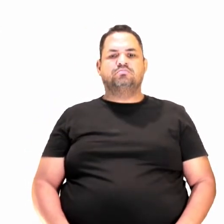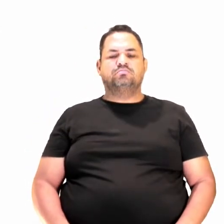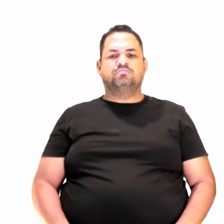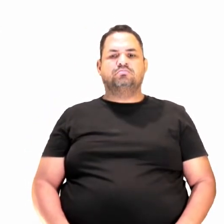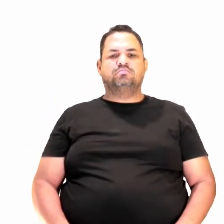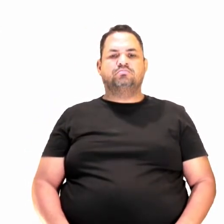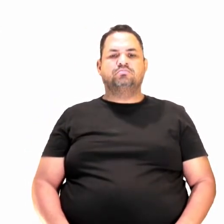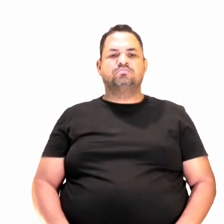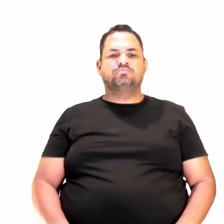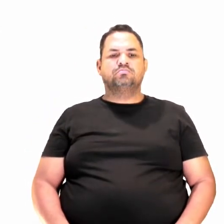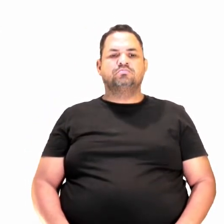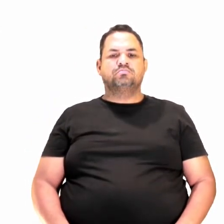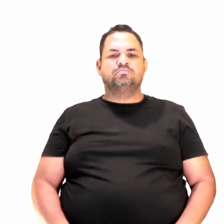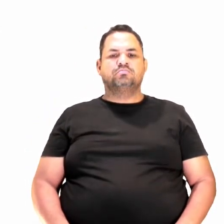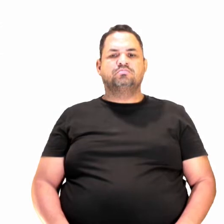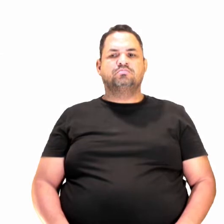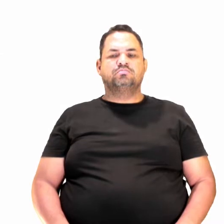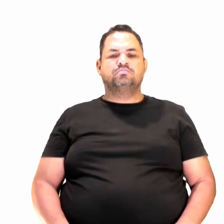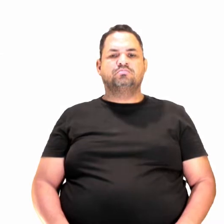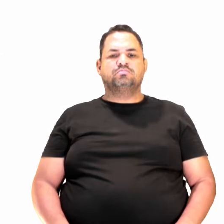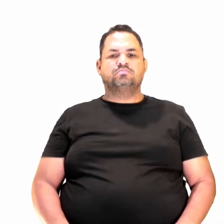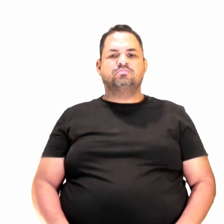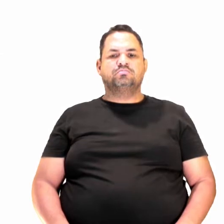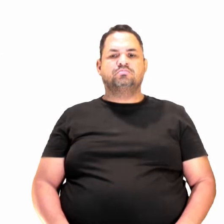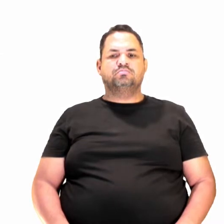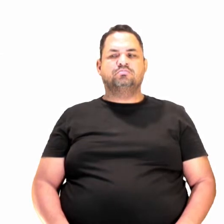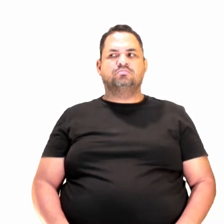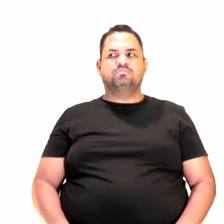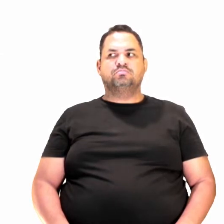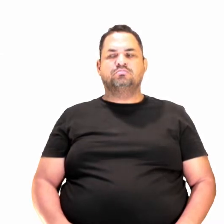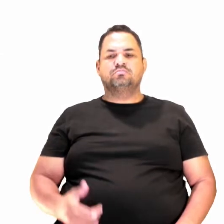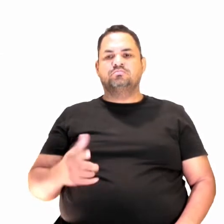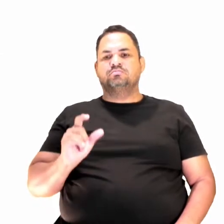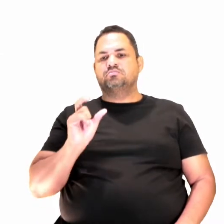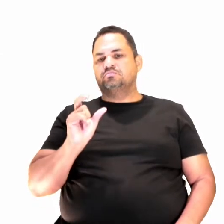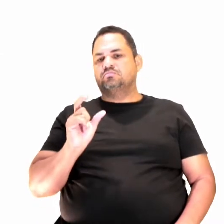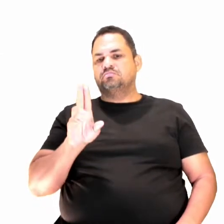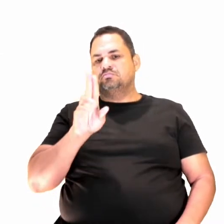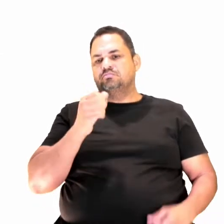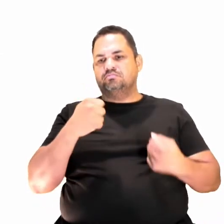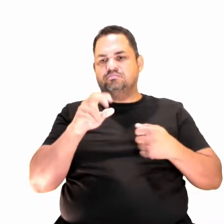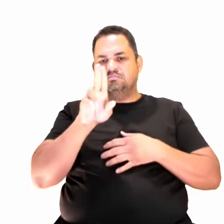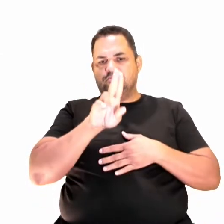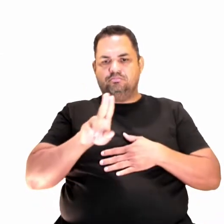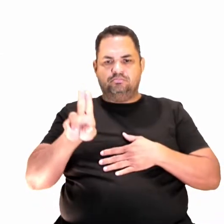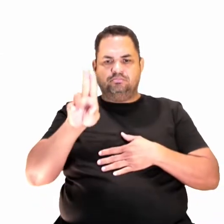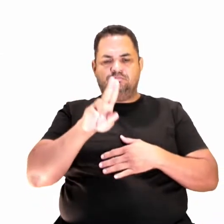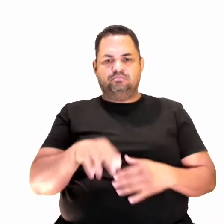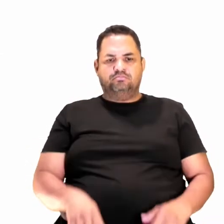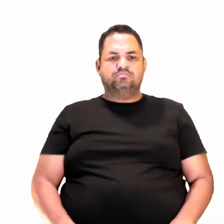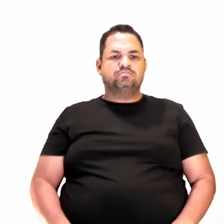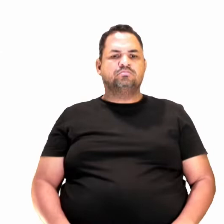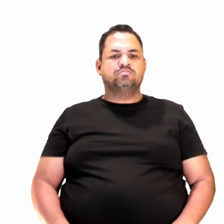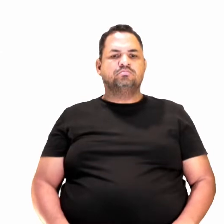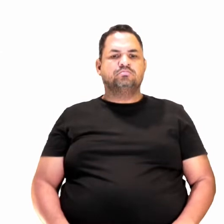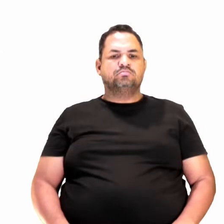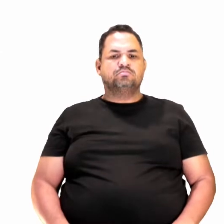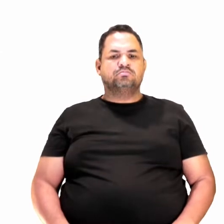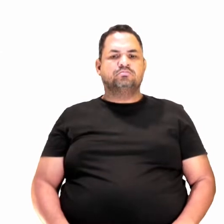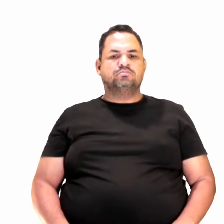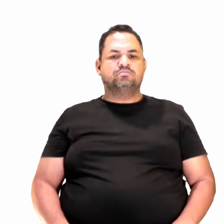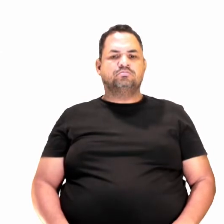corpo... Você pode ser slim, slender, porque você não é tão magro assim. Então, porém, quando a pessoa é